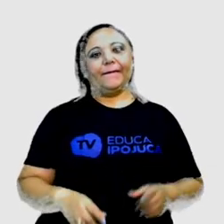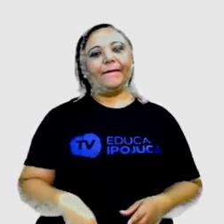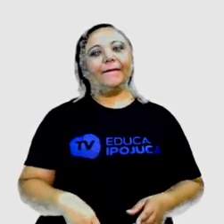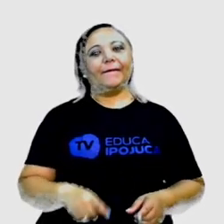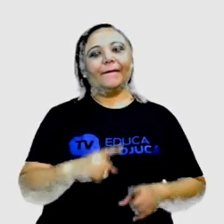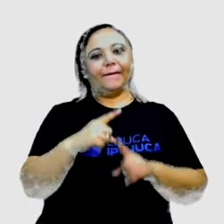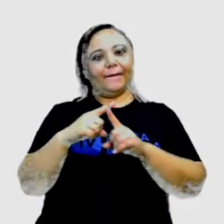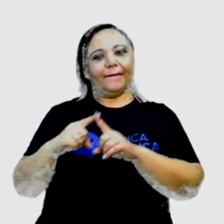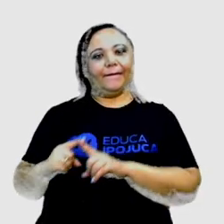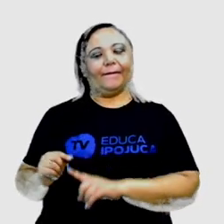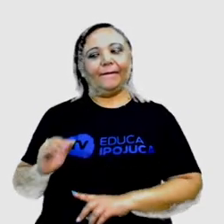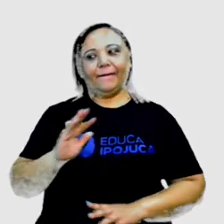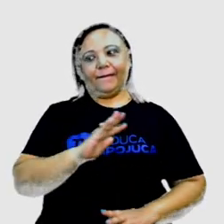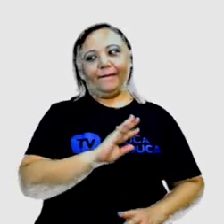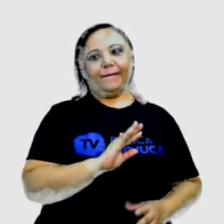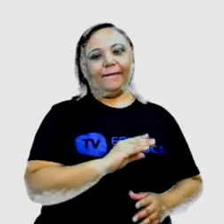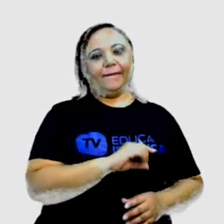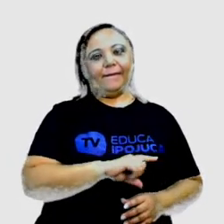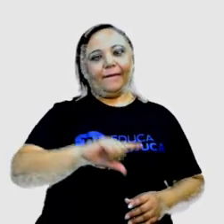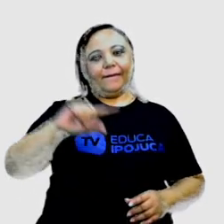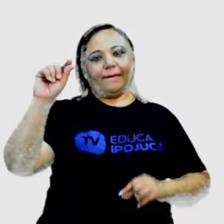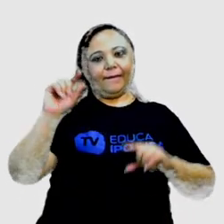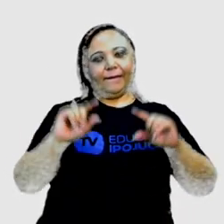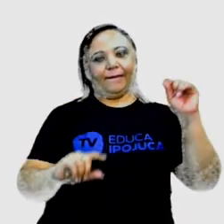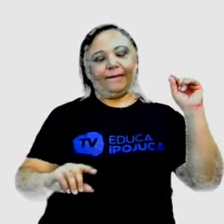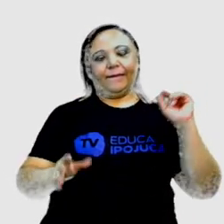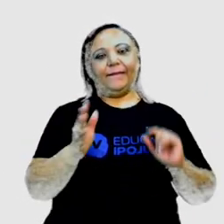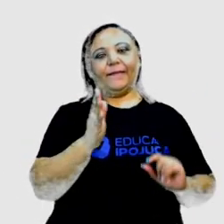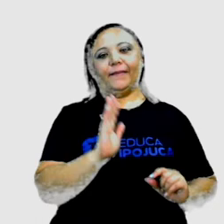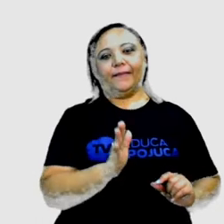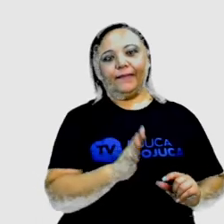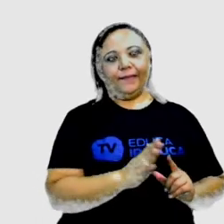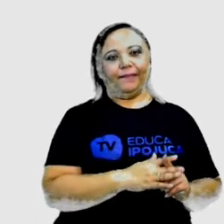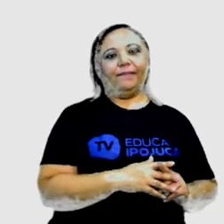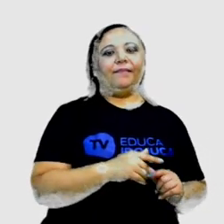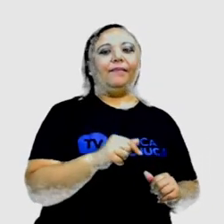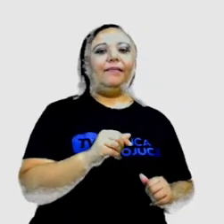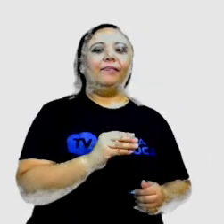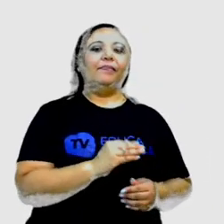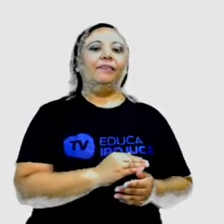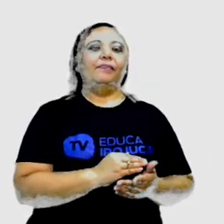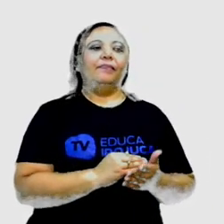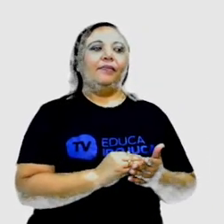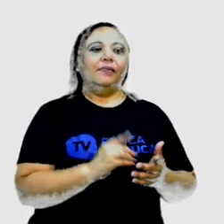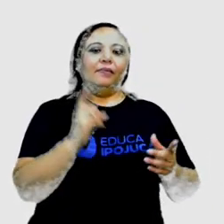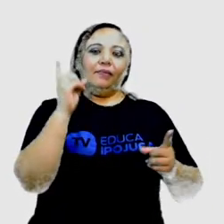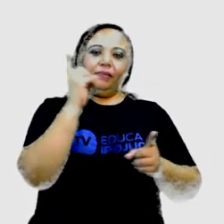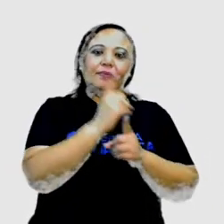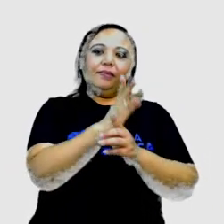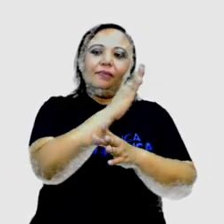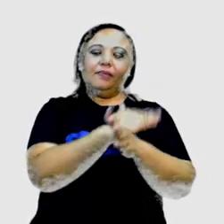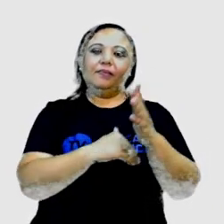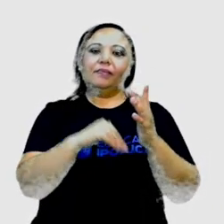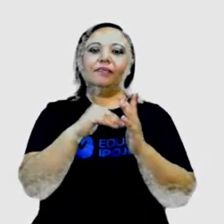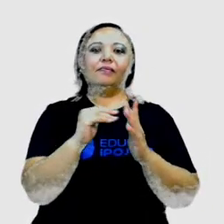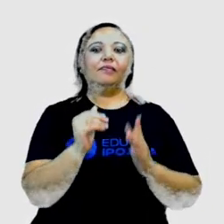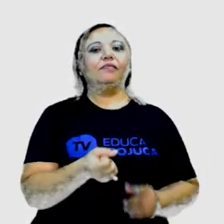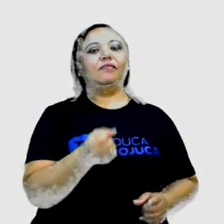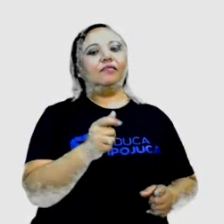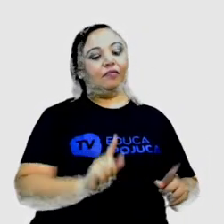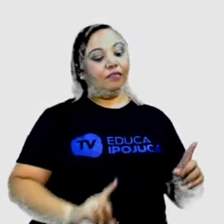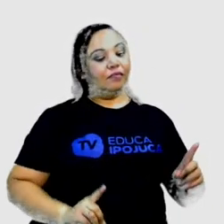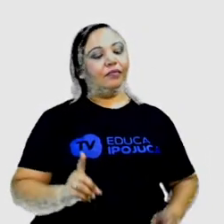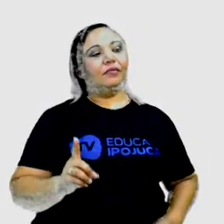na metade do valor final, significa que nós já encontramos todos os primos.